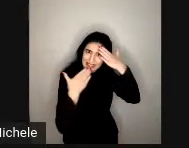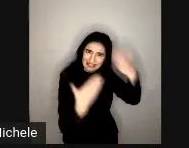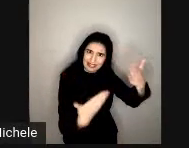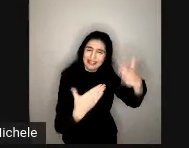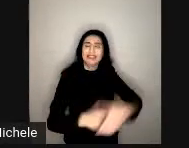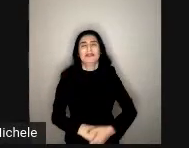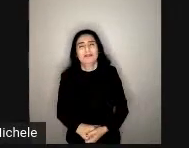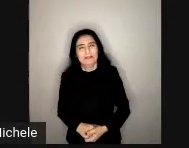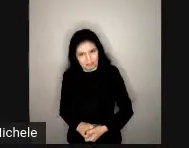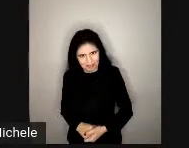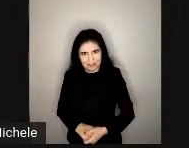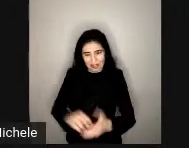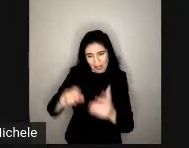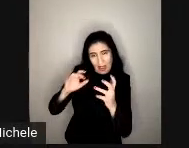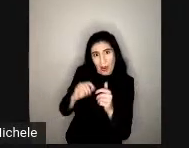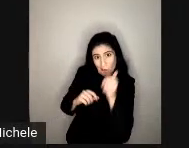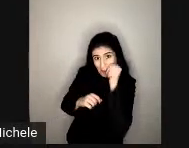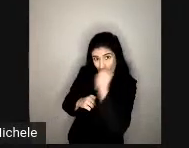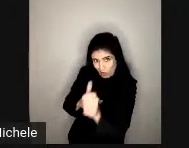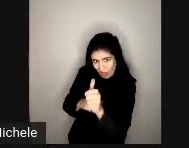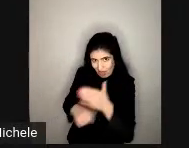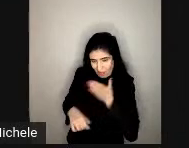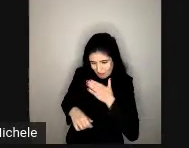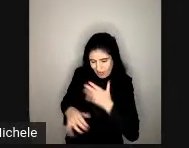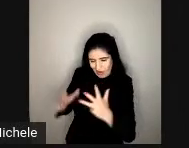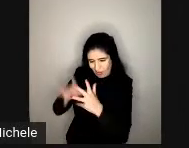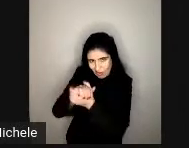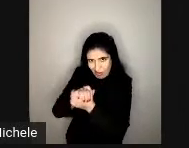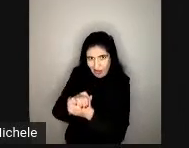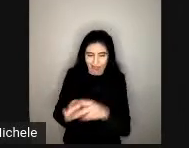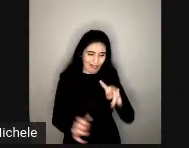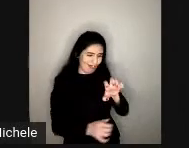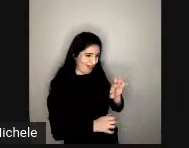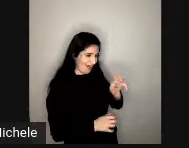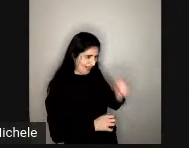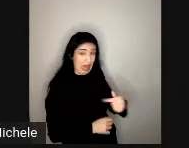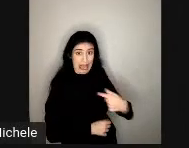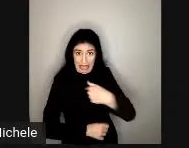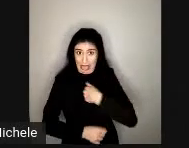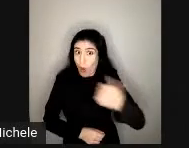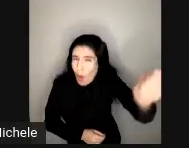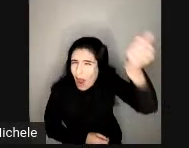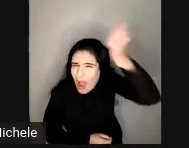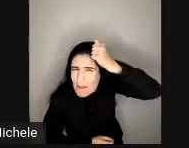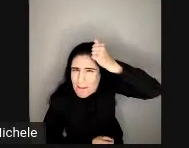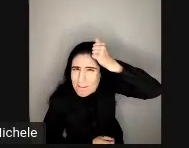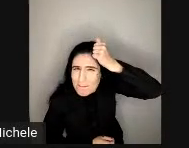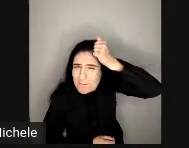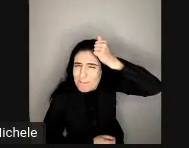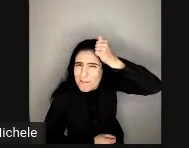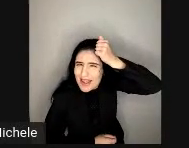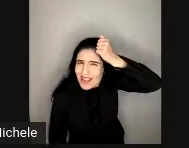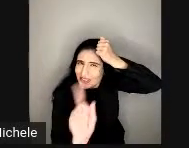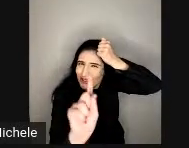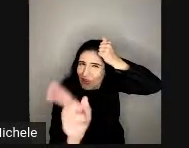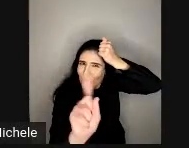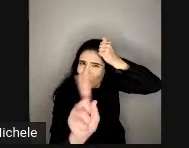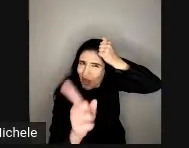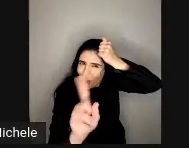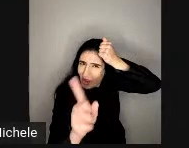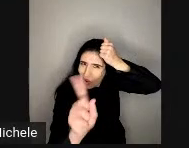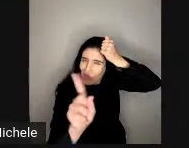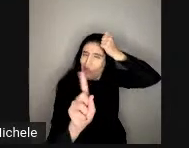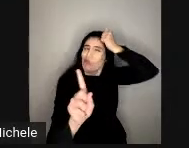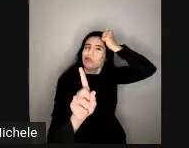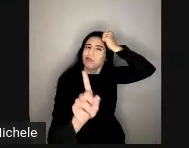de vida, a Vera, que está aqui. Né? Eu não me arrependo de ter salvado, de ter recuperado ela,